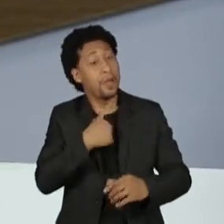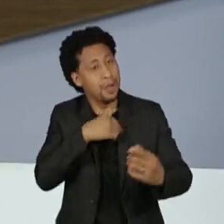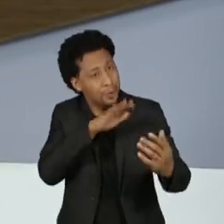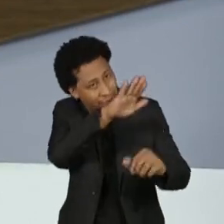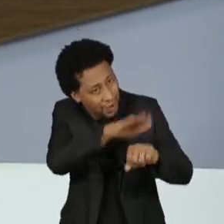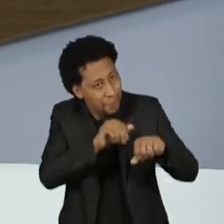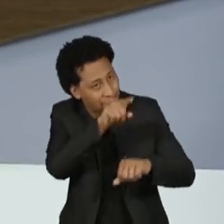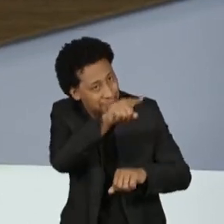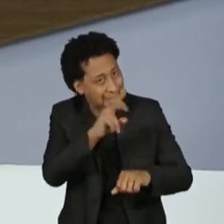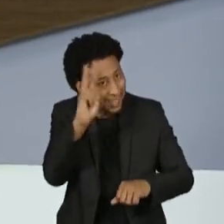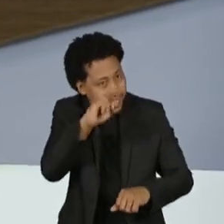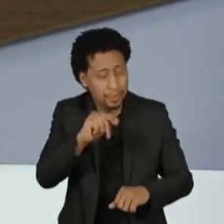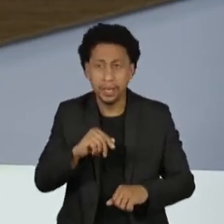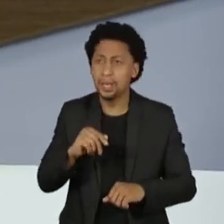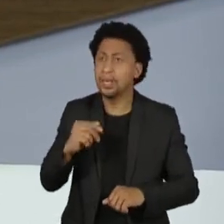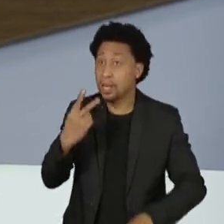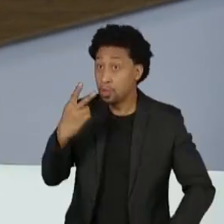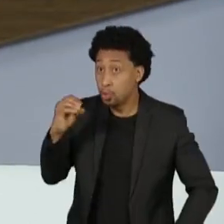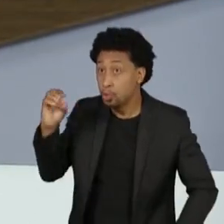chamei para fazer